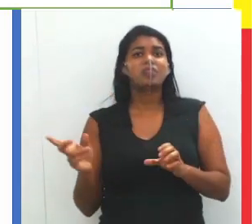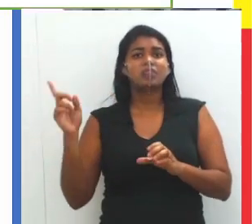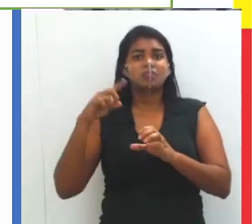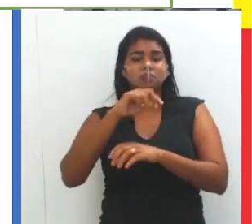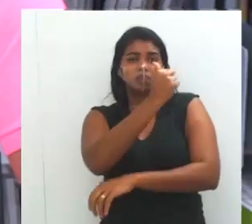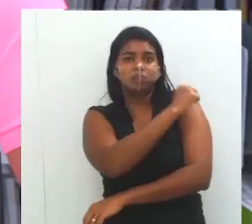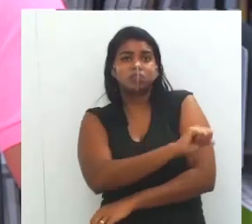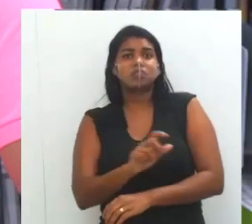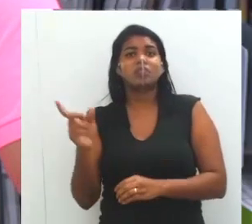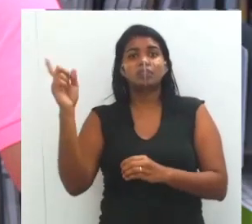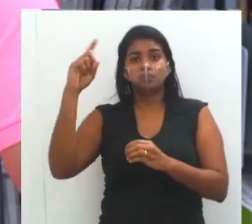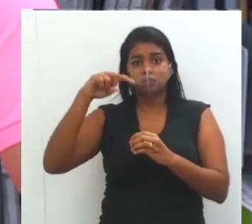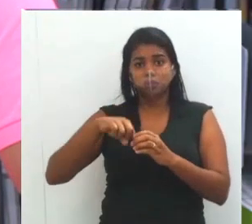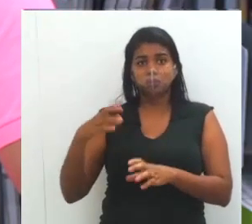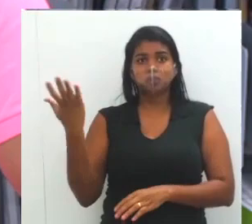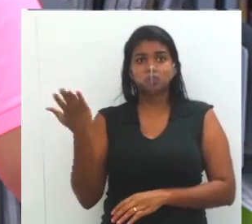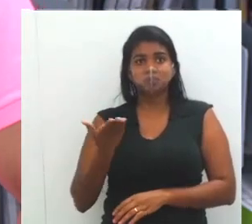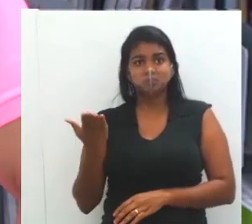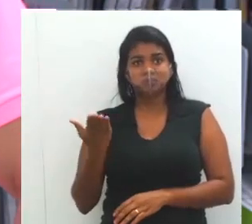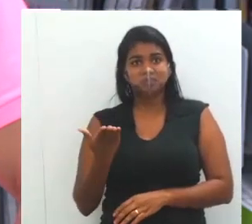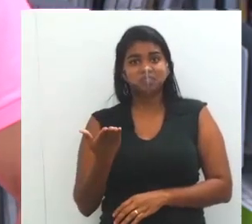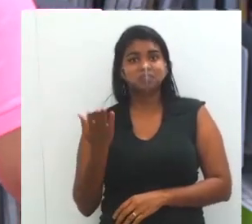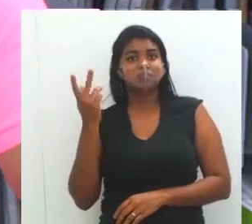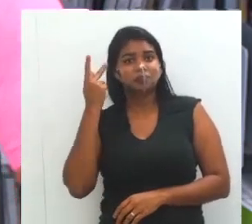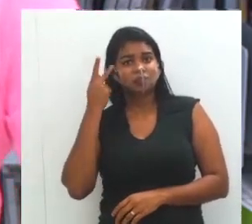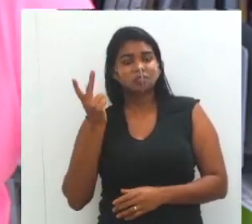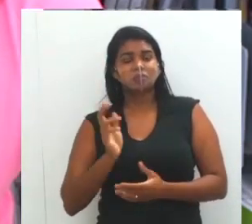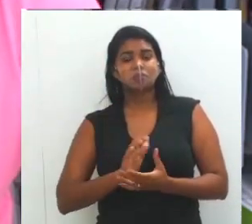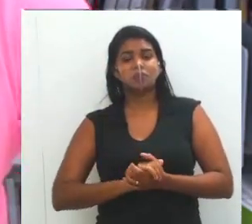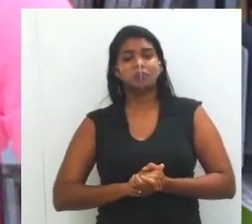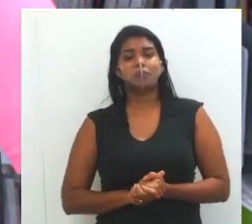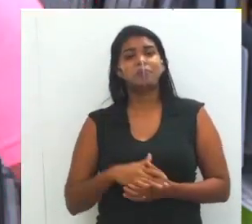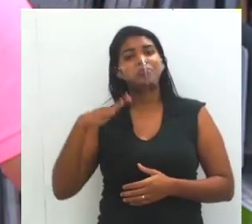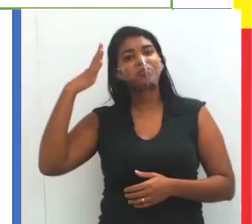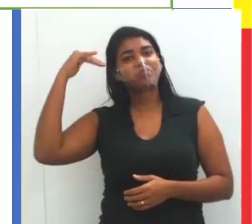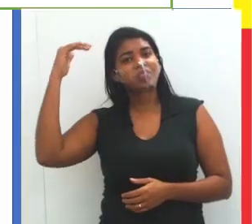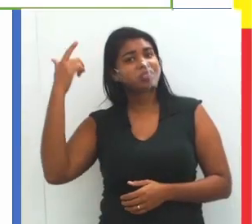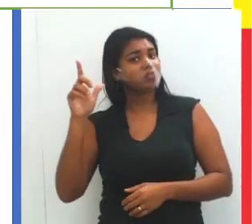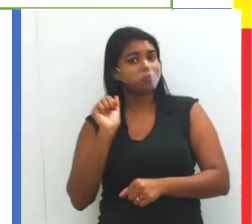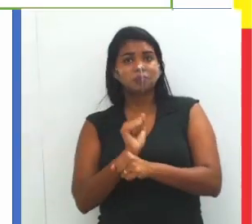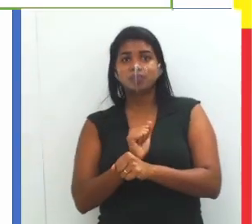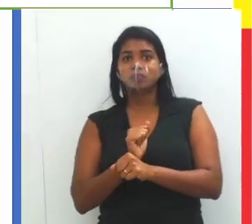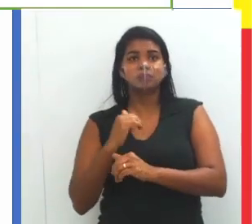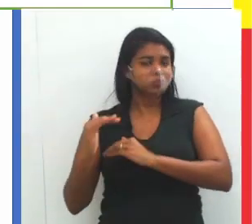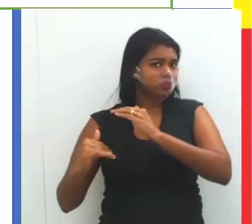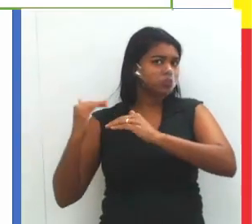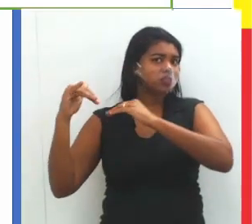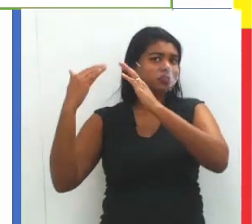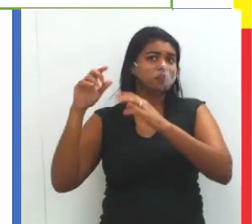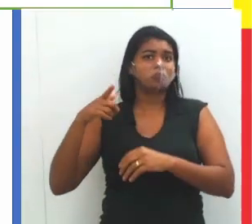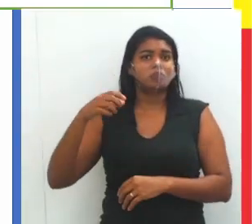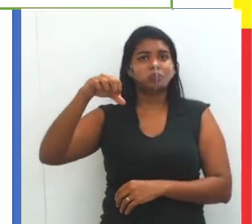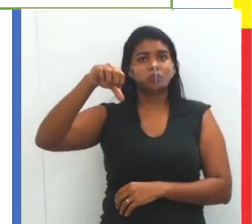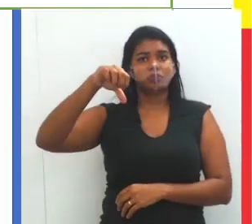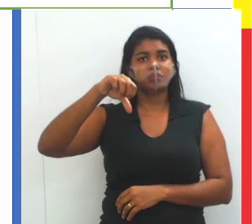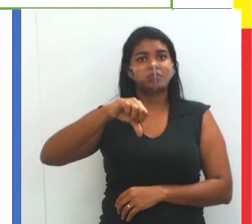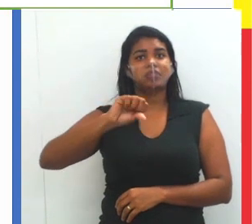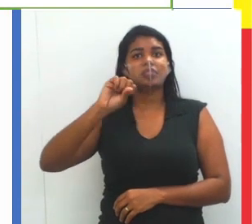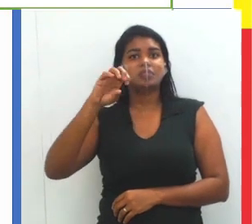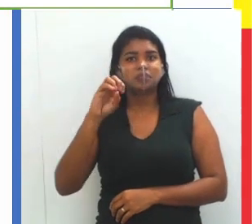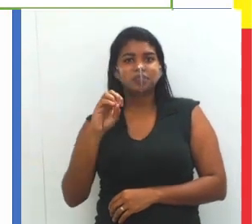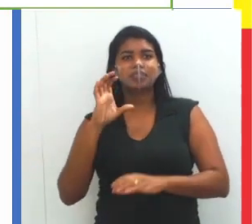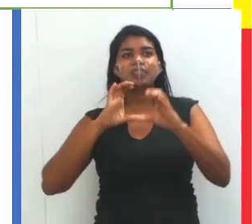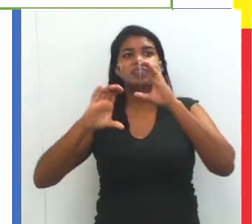Janeiro, voltou e agora ele está aí nesse momento em São Paulo. E o seu sucesso não parou mais. Em 1980,